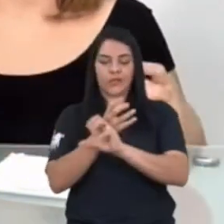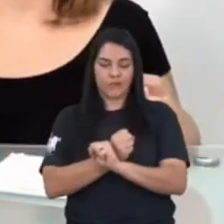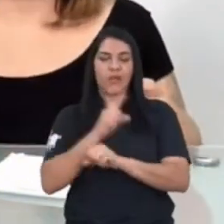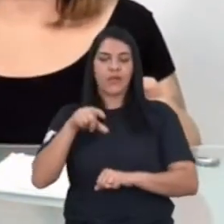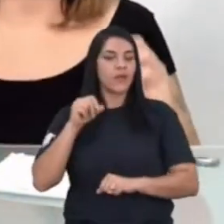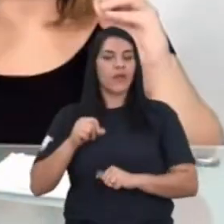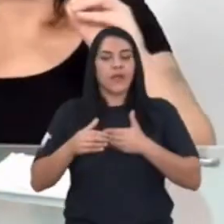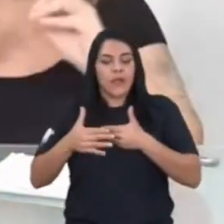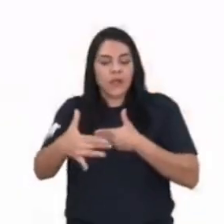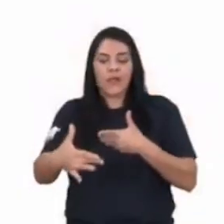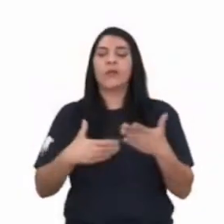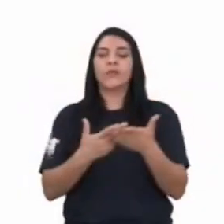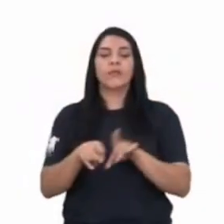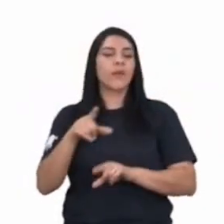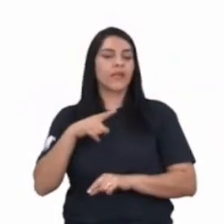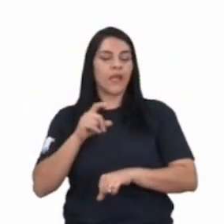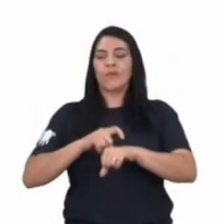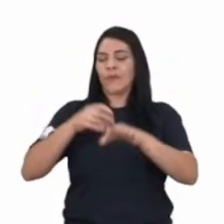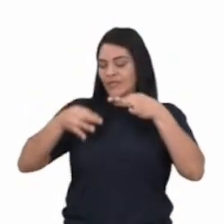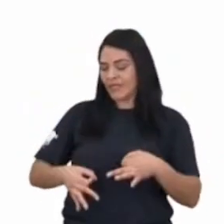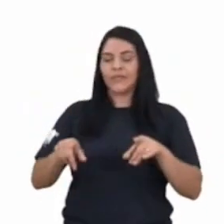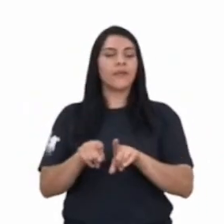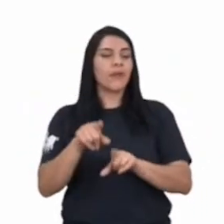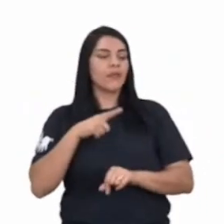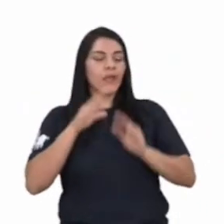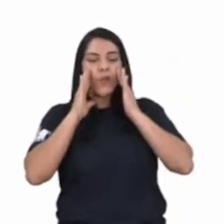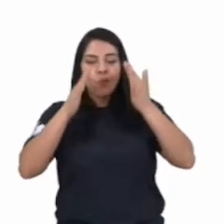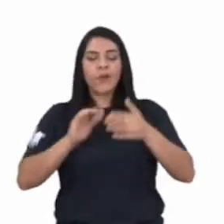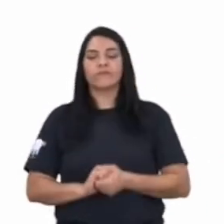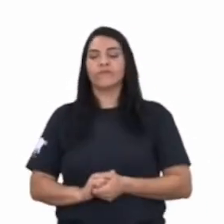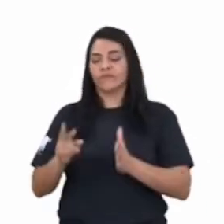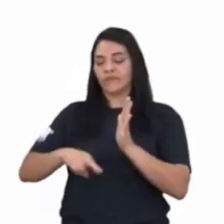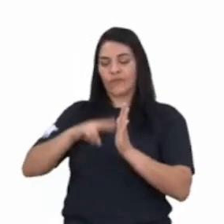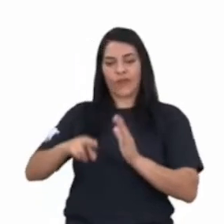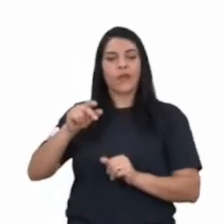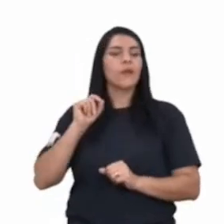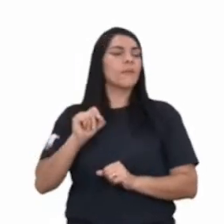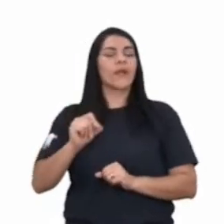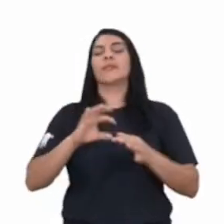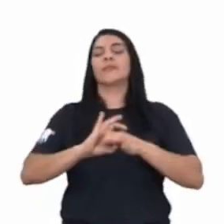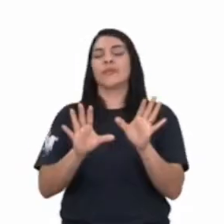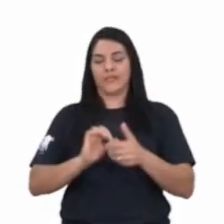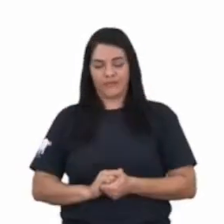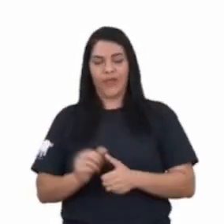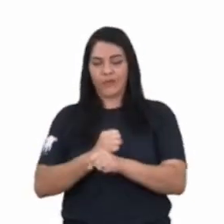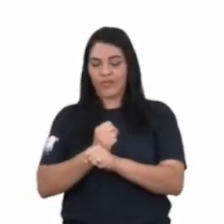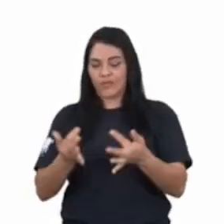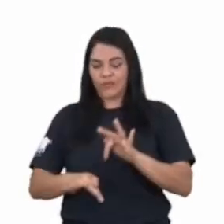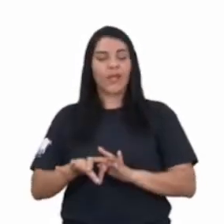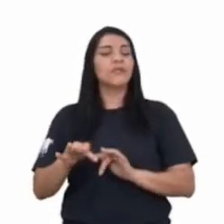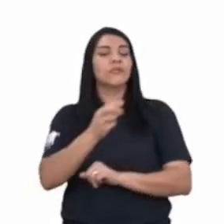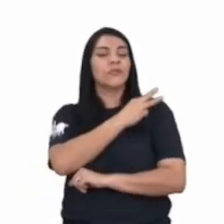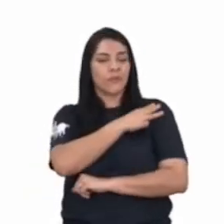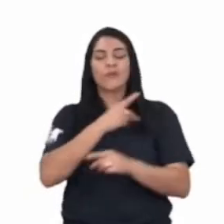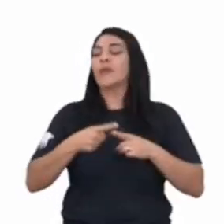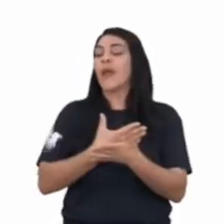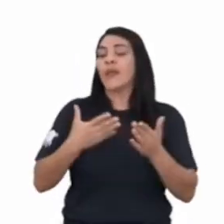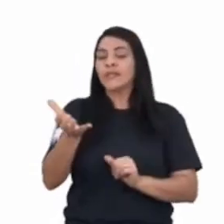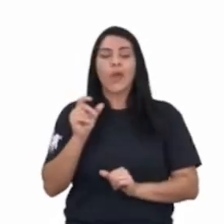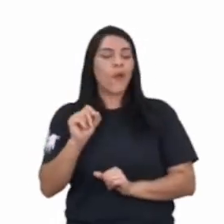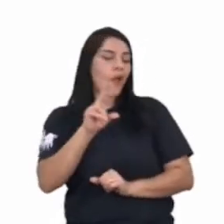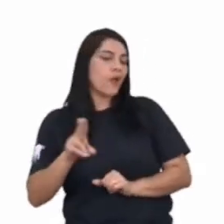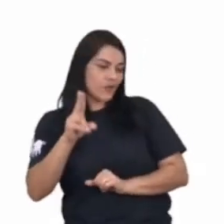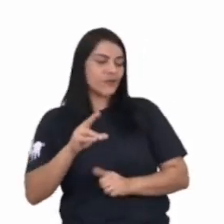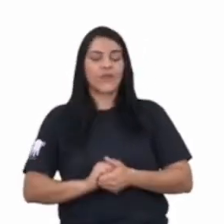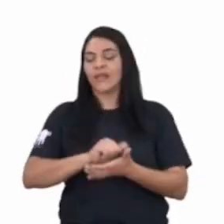que são mais longas, estão enfiadas em momentos específicos e tem um foco de revisão. Para quem que ela vai ser disponibilizada? Para os anos finais e para o ensino médio, porque a gente quer aqui usar as tarefas